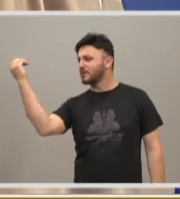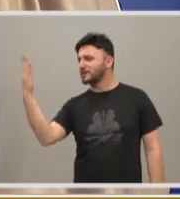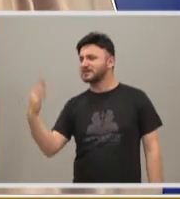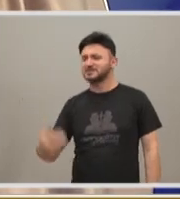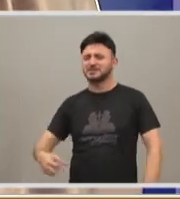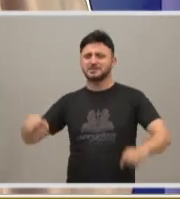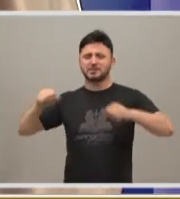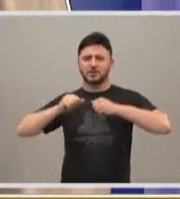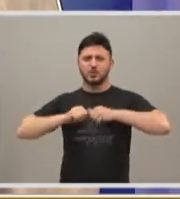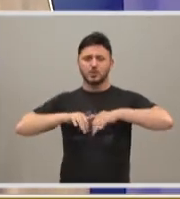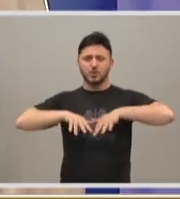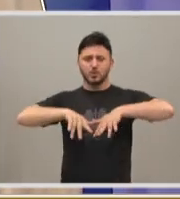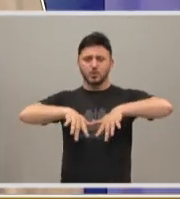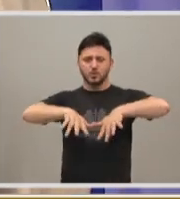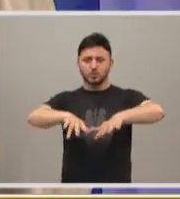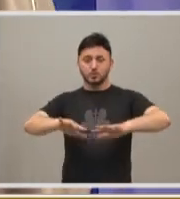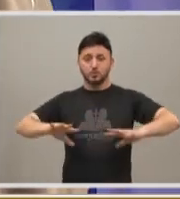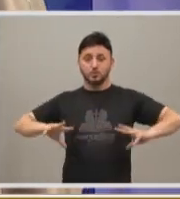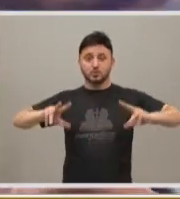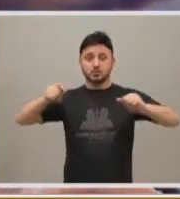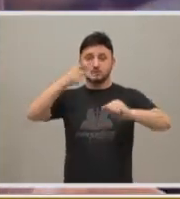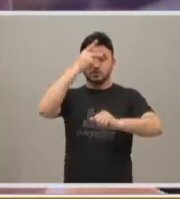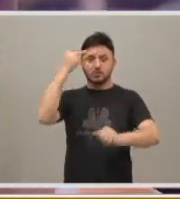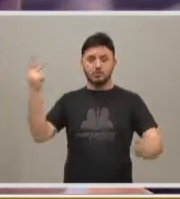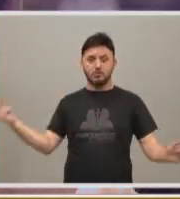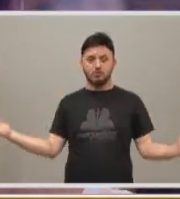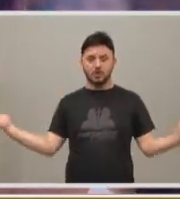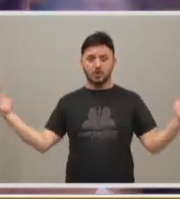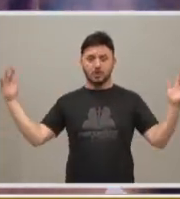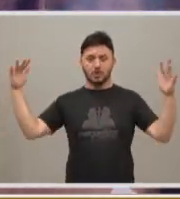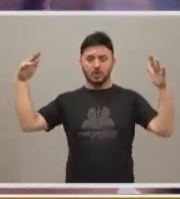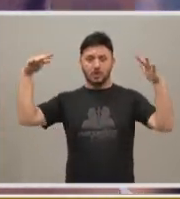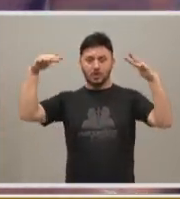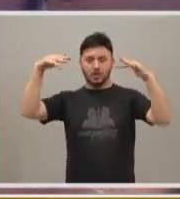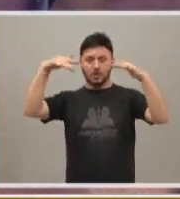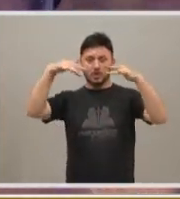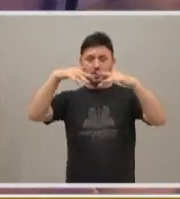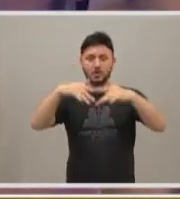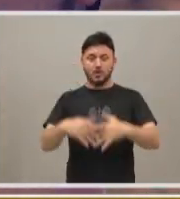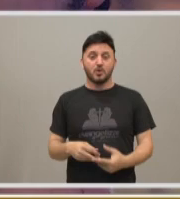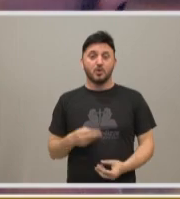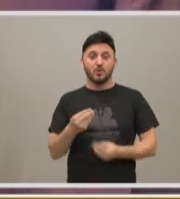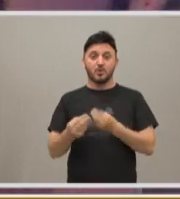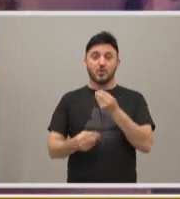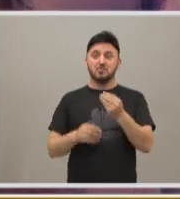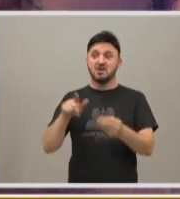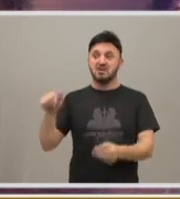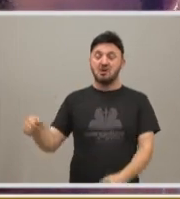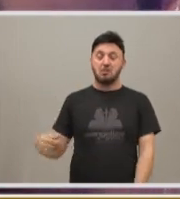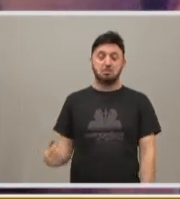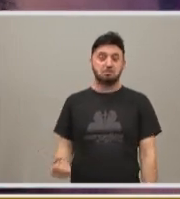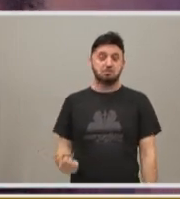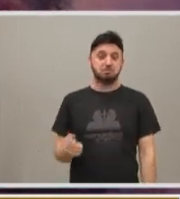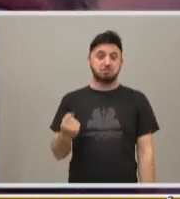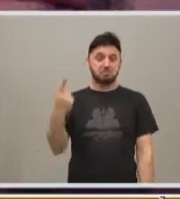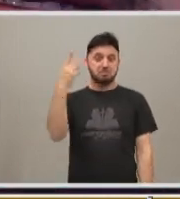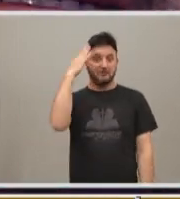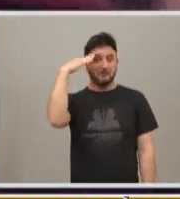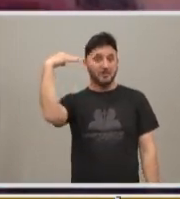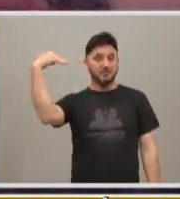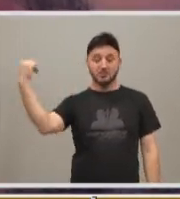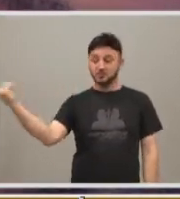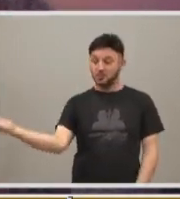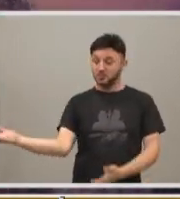Sua fama se espalhou e todos vinham ver o fenômeno de um